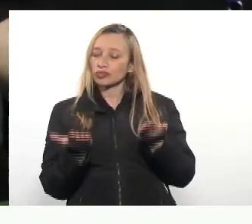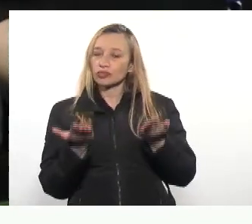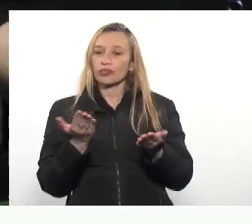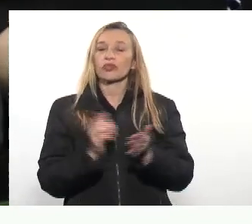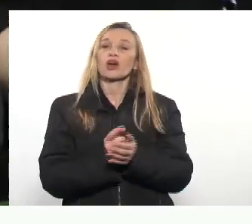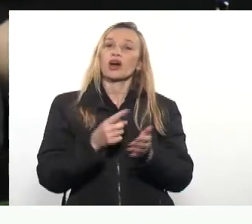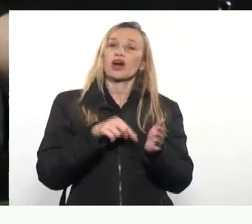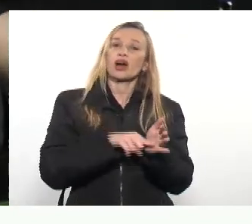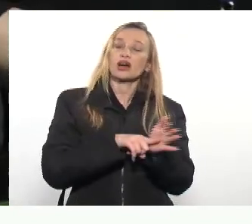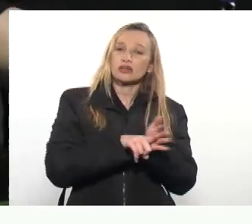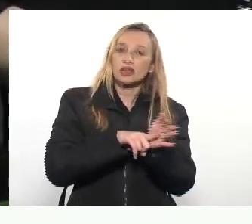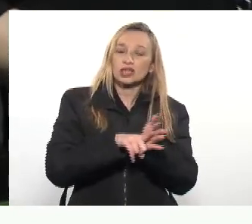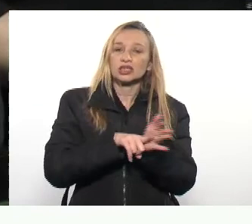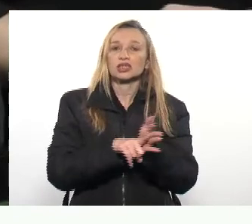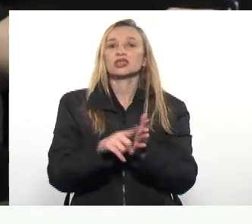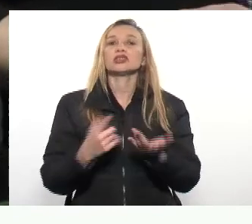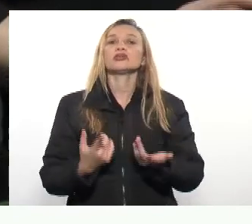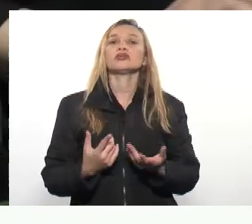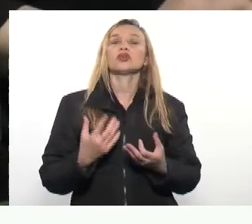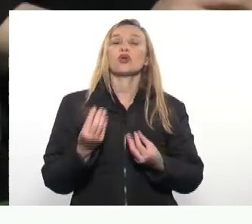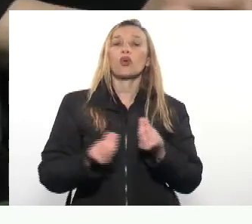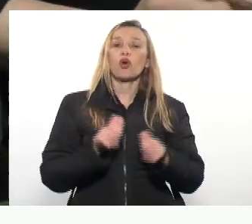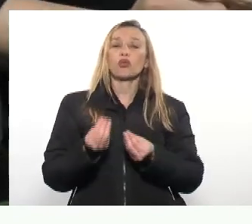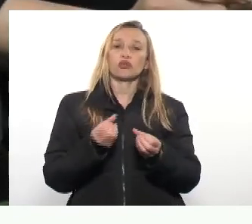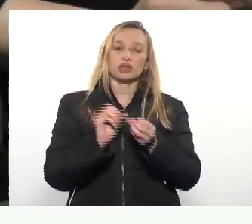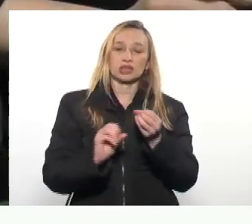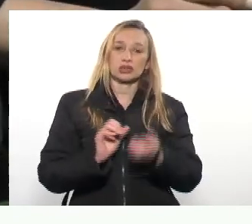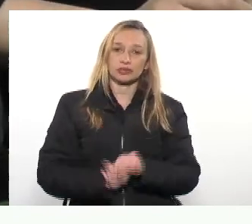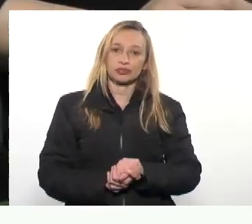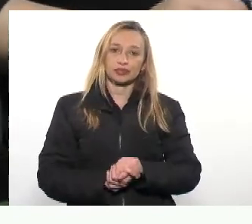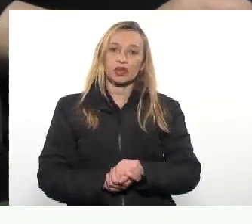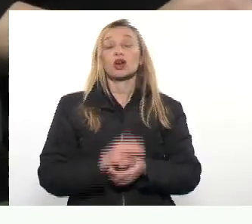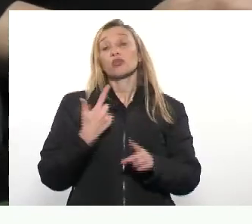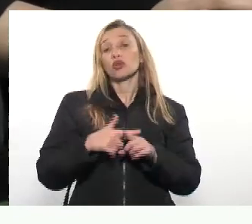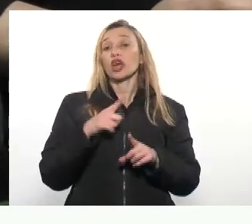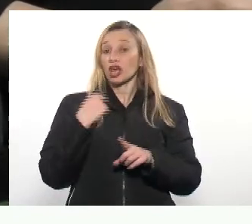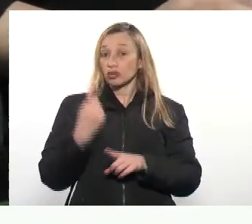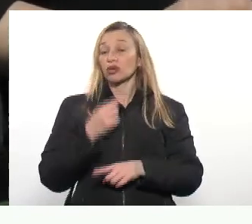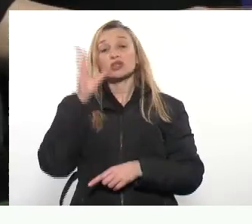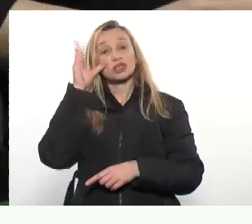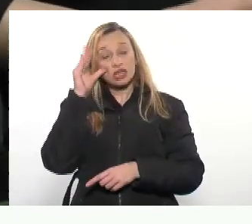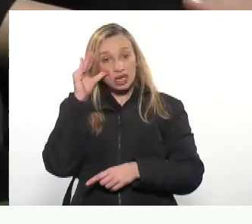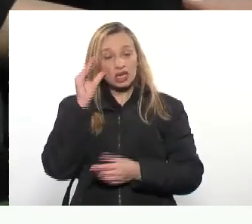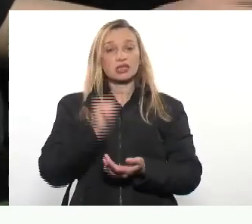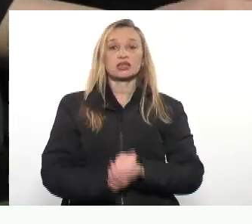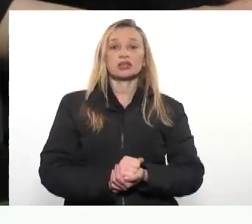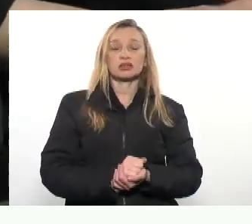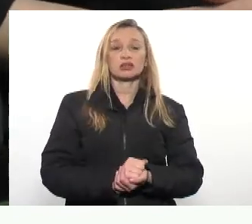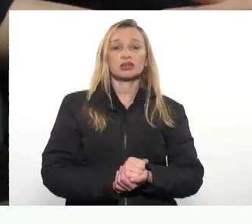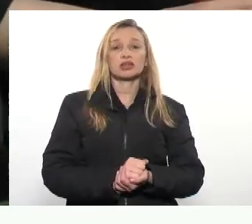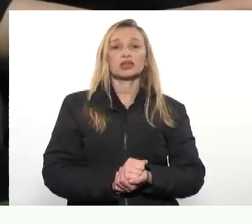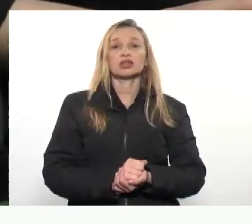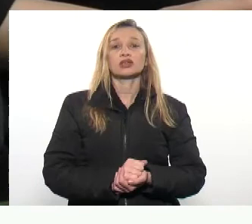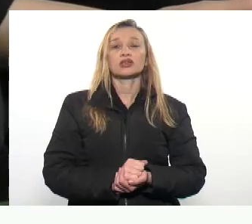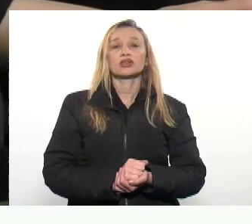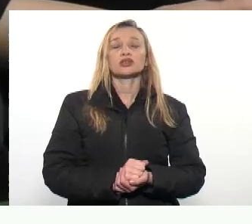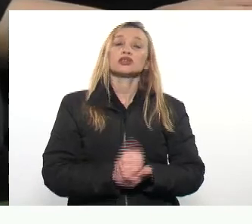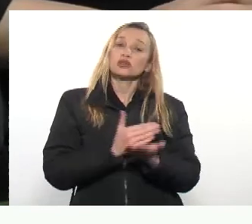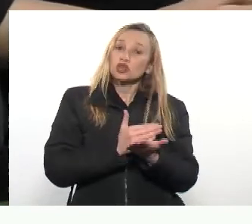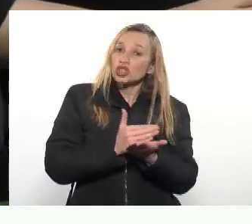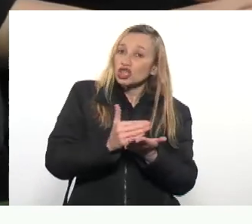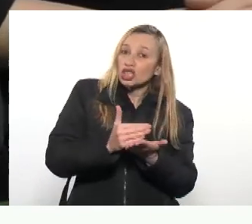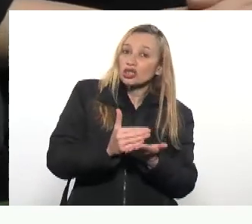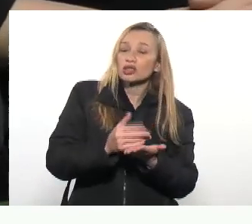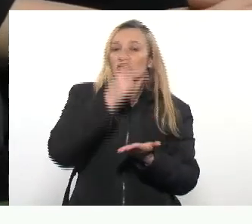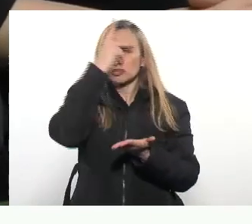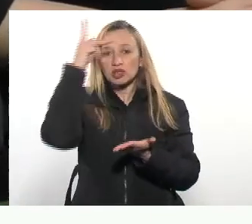estamos avaliando internamente a forma de fazer. Até porque é do nosso interesse, por definição, de que desde o começo